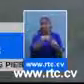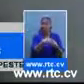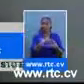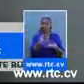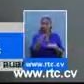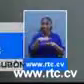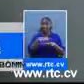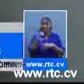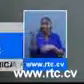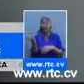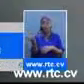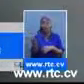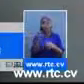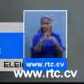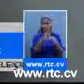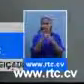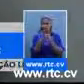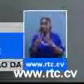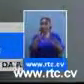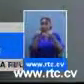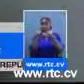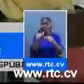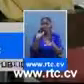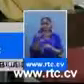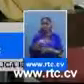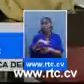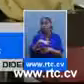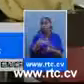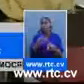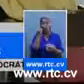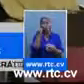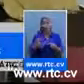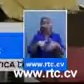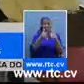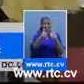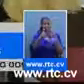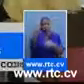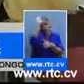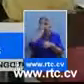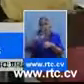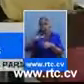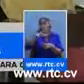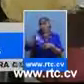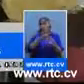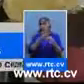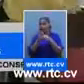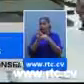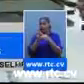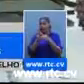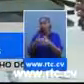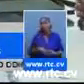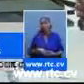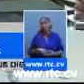com redes e instituições ligadas ao desenvolvimento local, como Cidades e Governos Locais Unidos, União